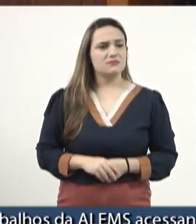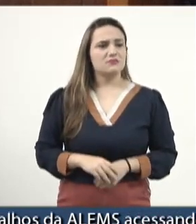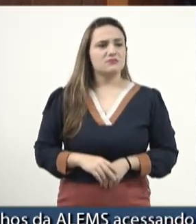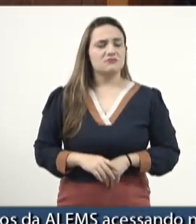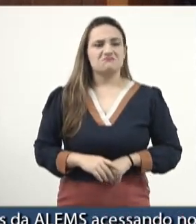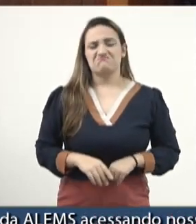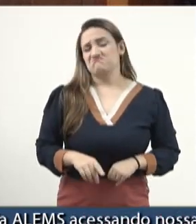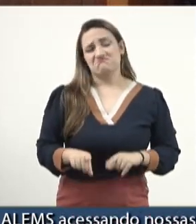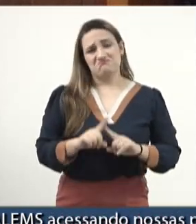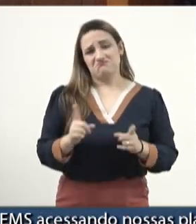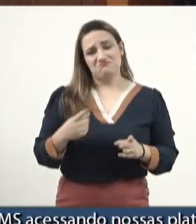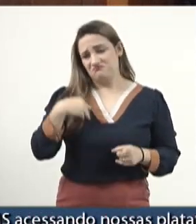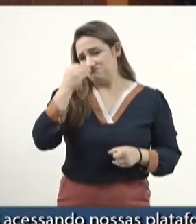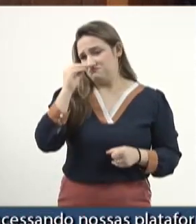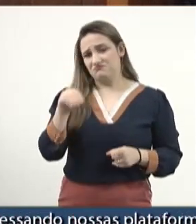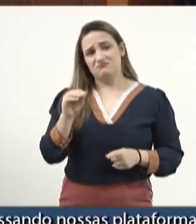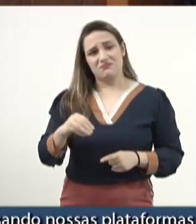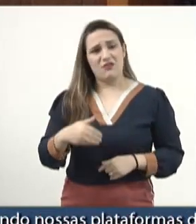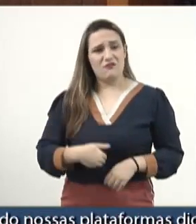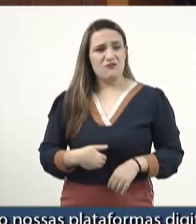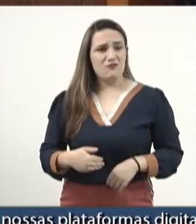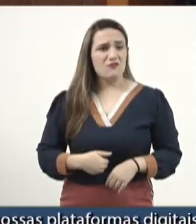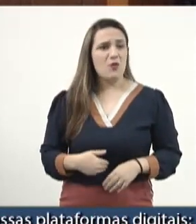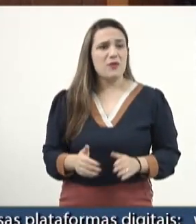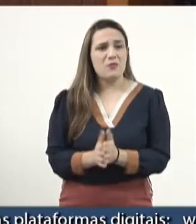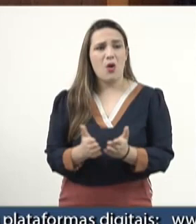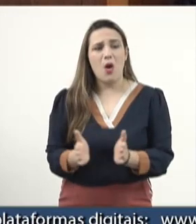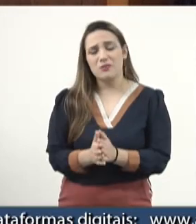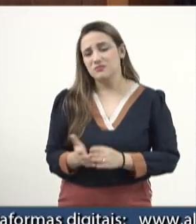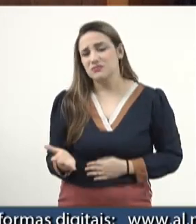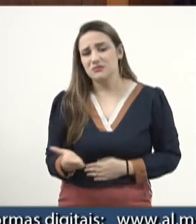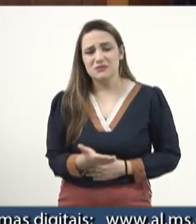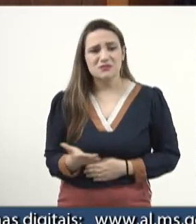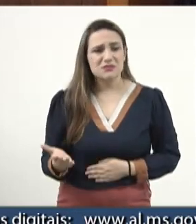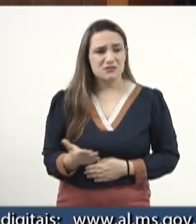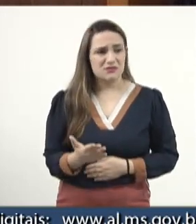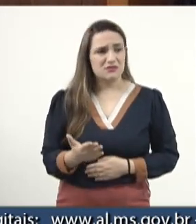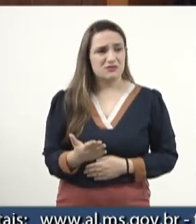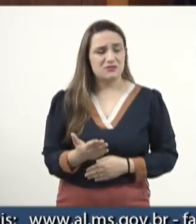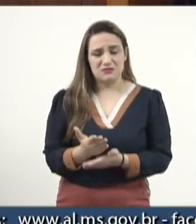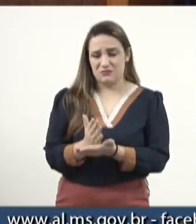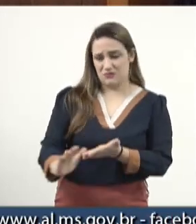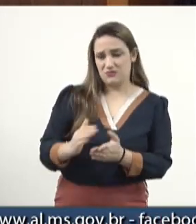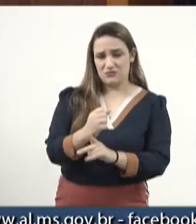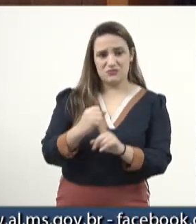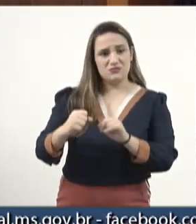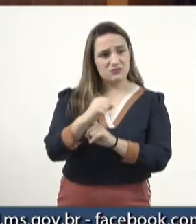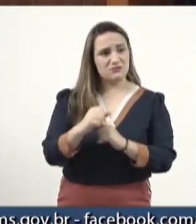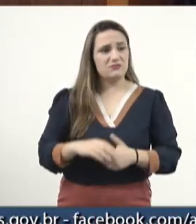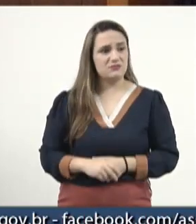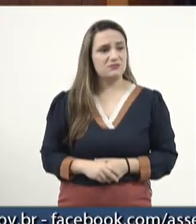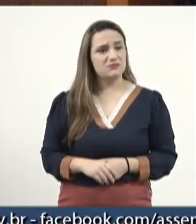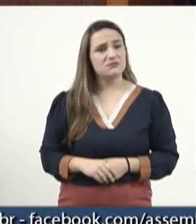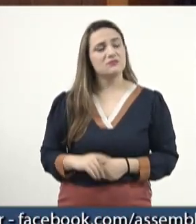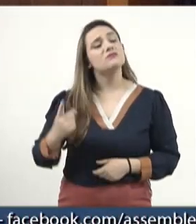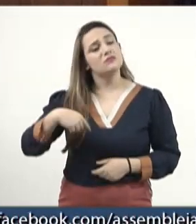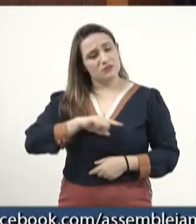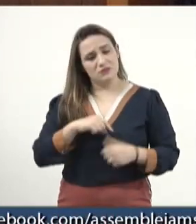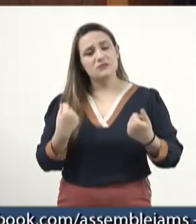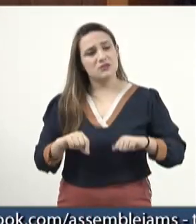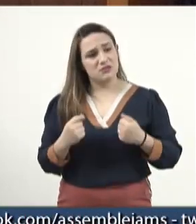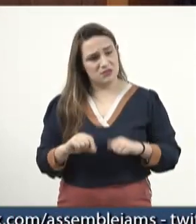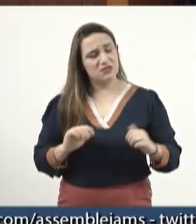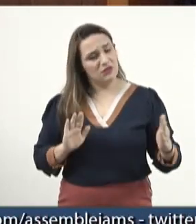pouco se importando com a fome, com a miséria, com a pobreza, com a exclusão social. Nós temos que enfrentar esse debate